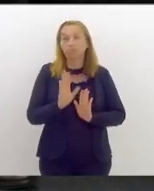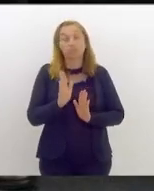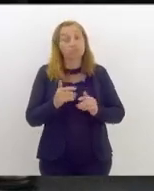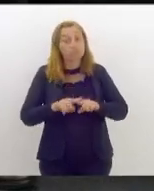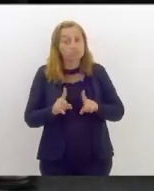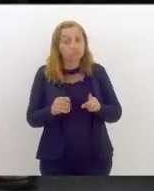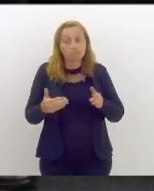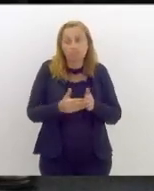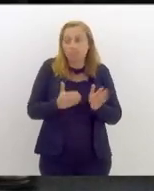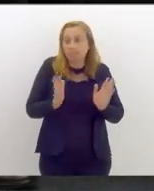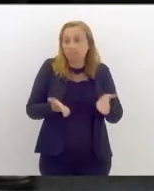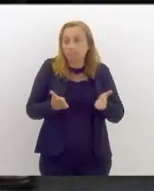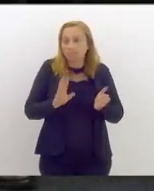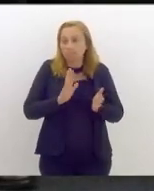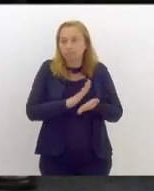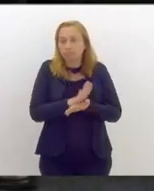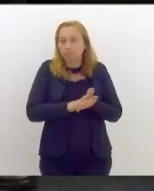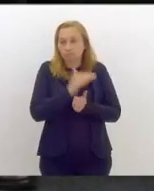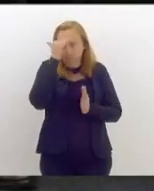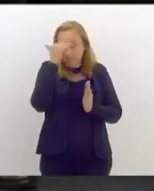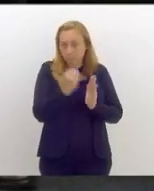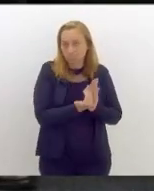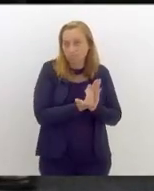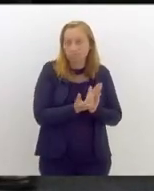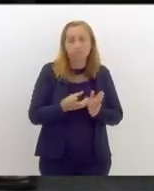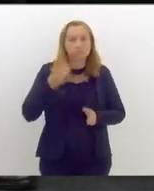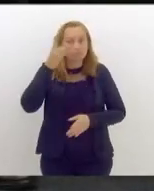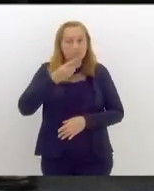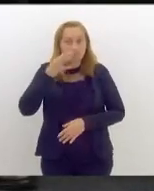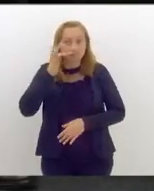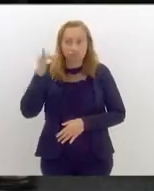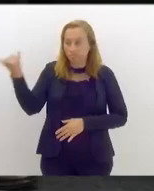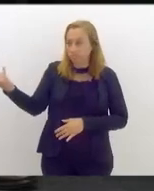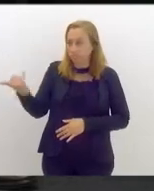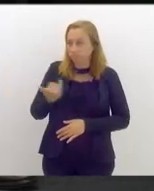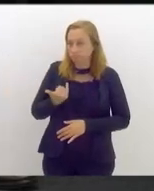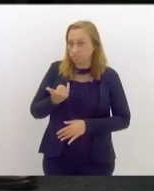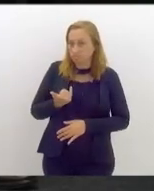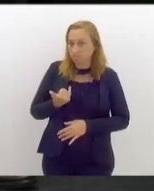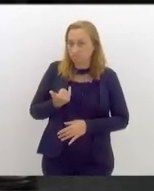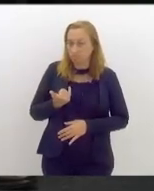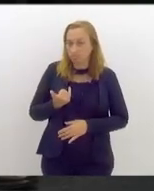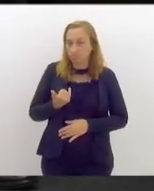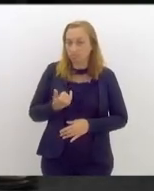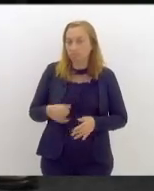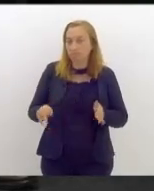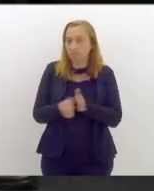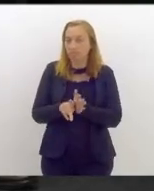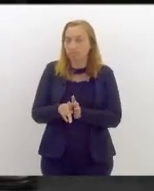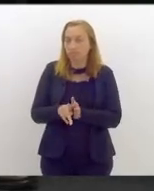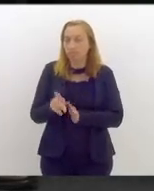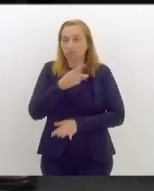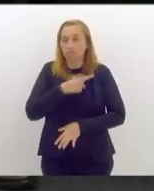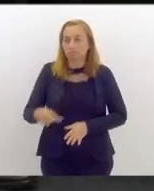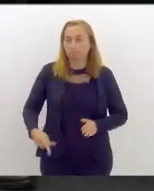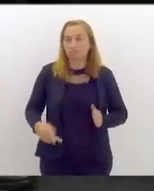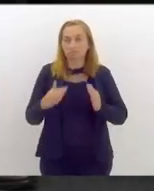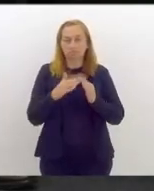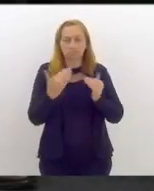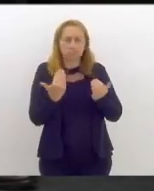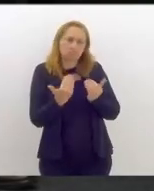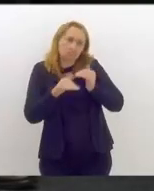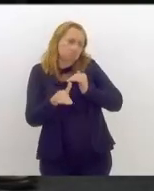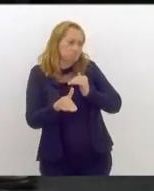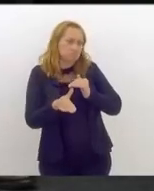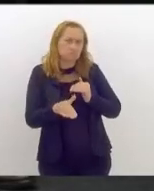que até agora isso não foi cumprido o deputado Serafim em resposta ao meu Ofício disse que isso caberia a presidência da casa Eu discordo dessa